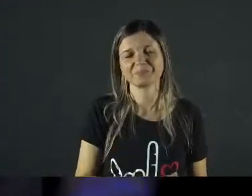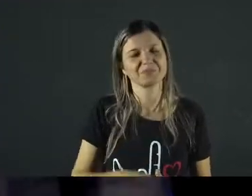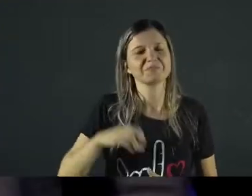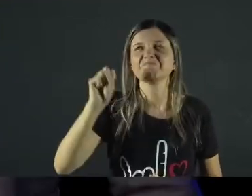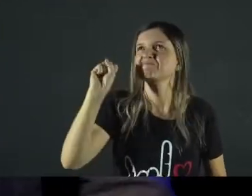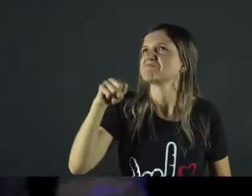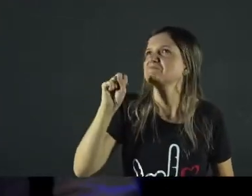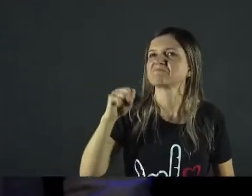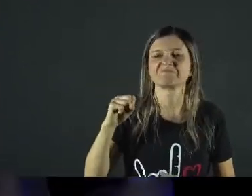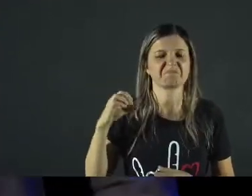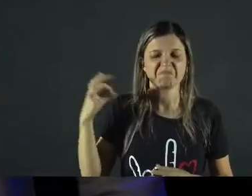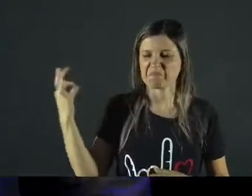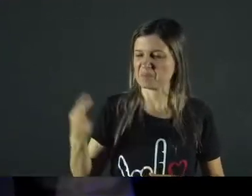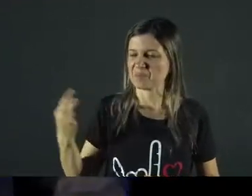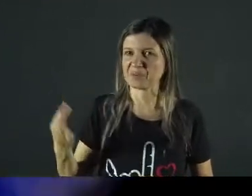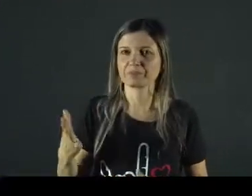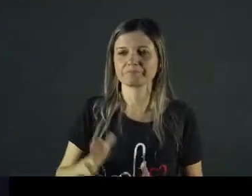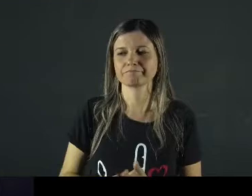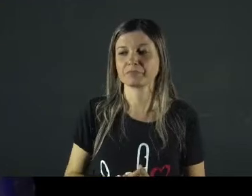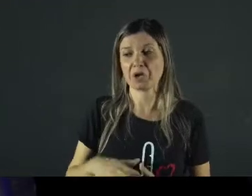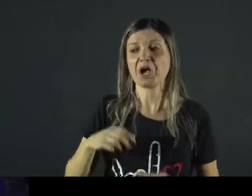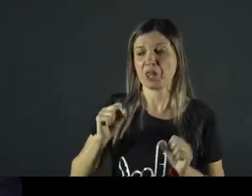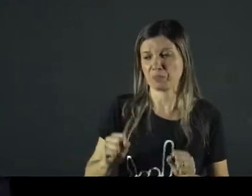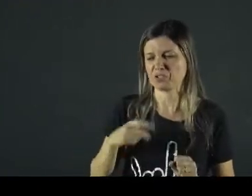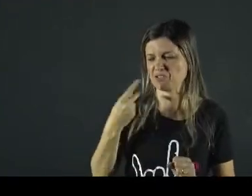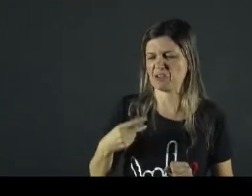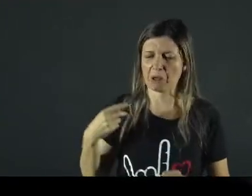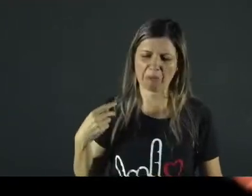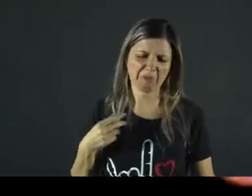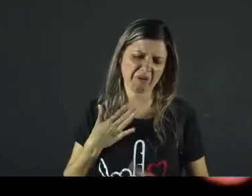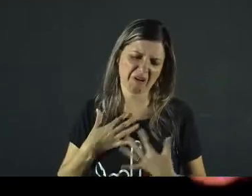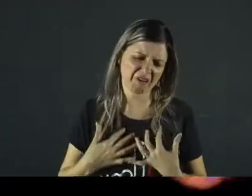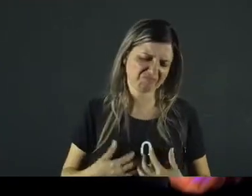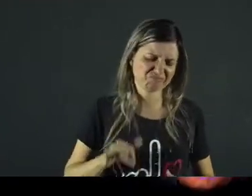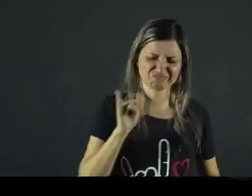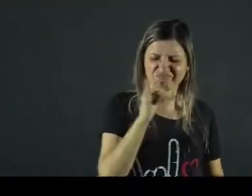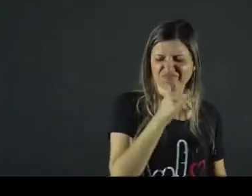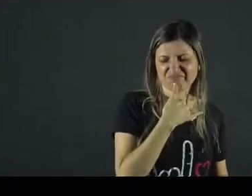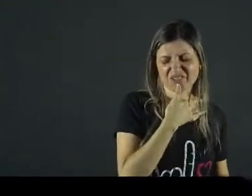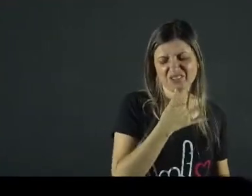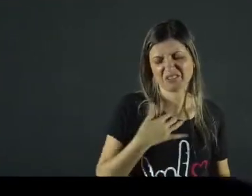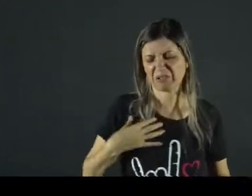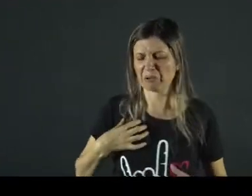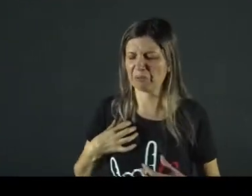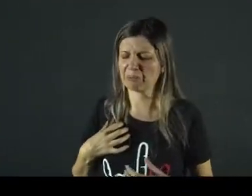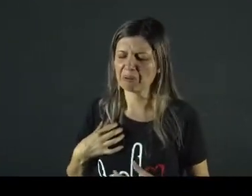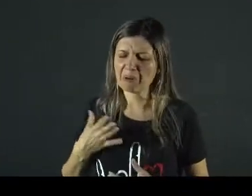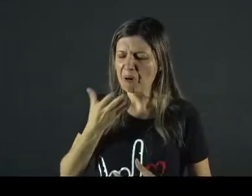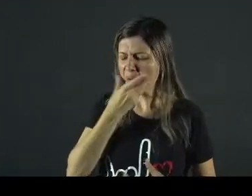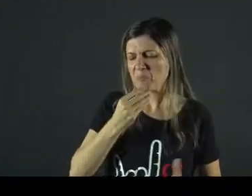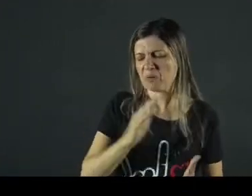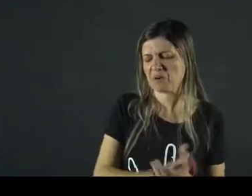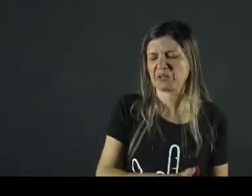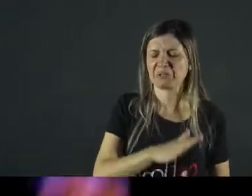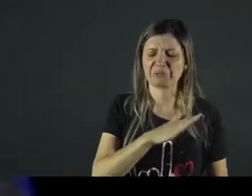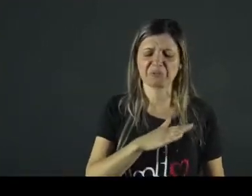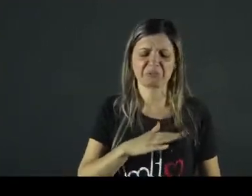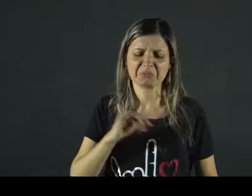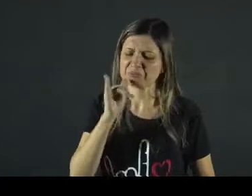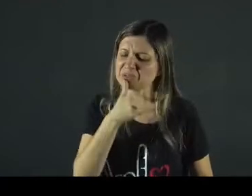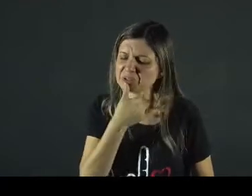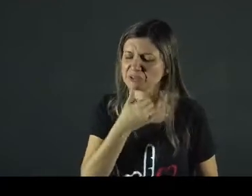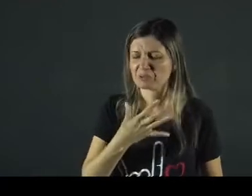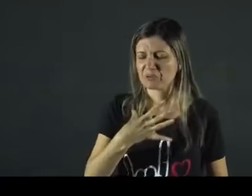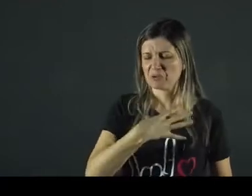jóia. Ela poderia falar assim: não está nada bem. Eu estou arrasada. O meu marido está arrasado. E o